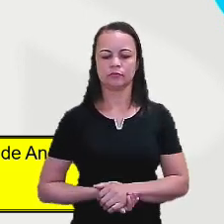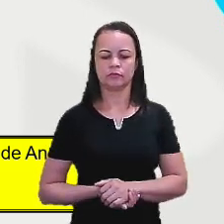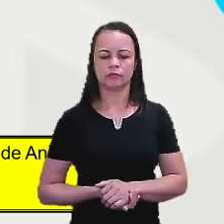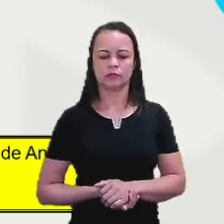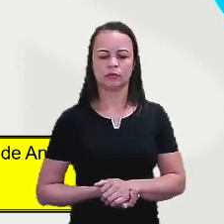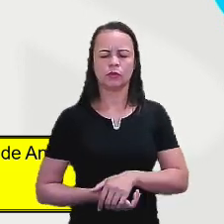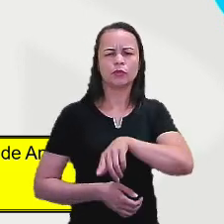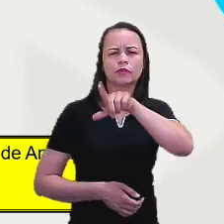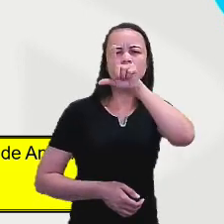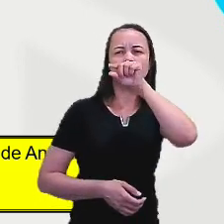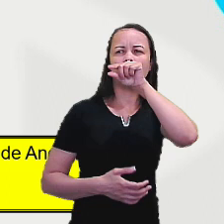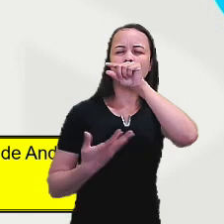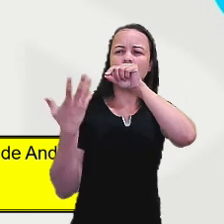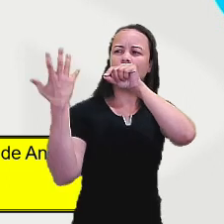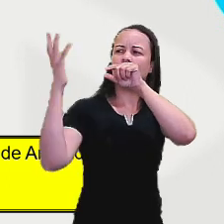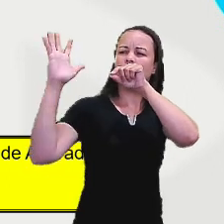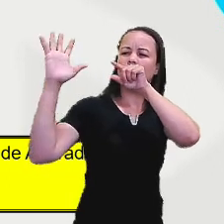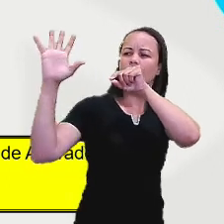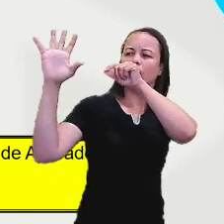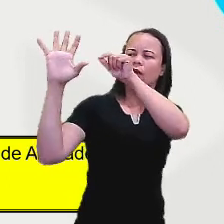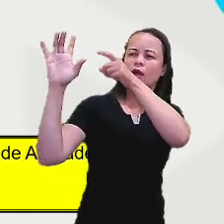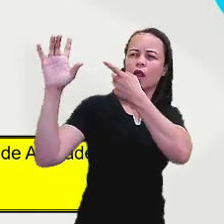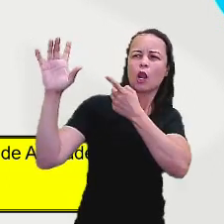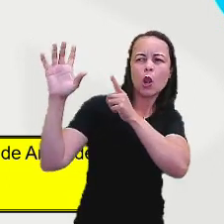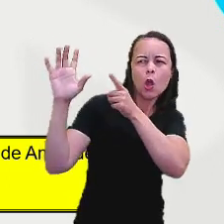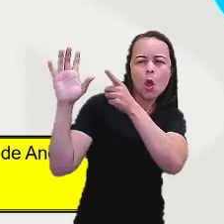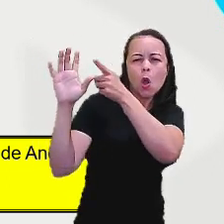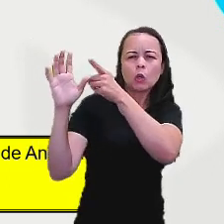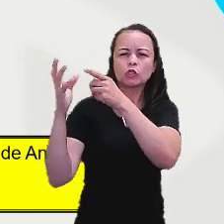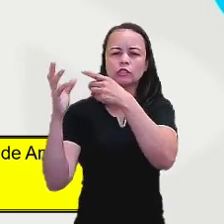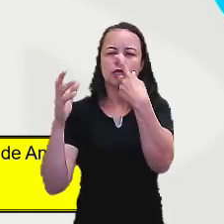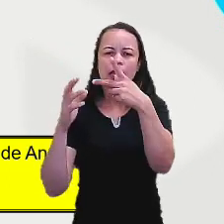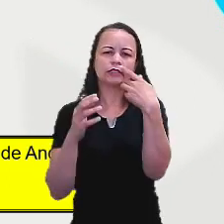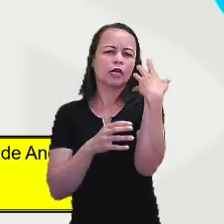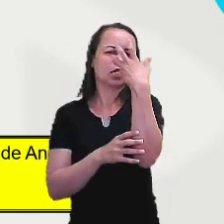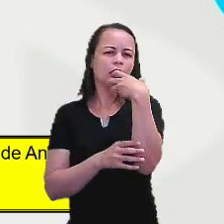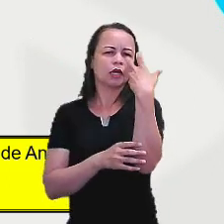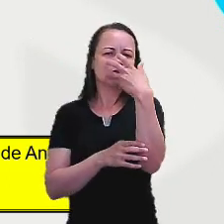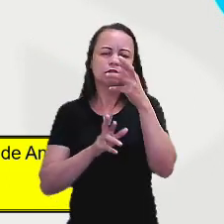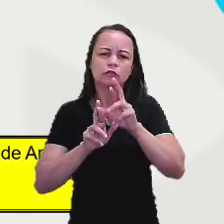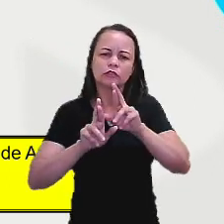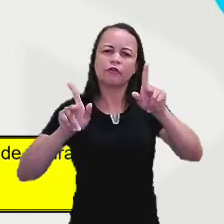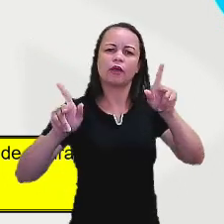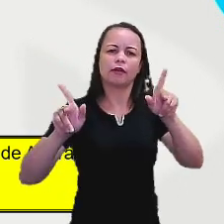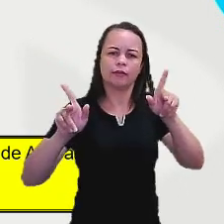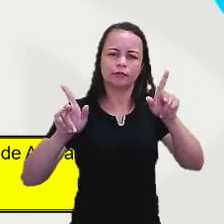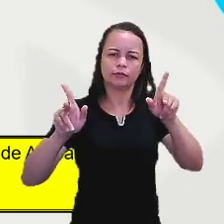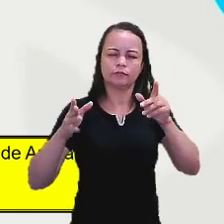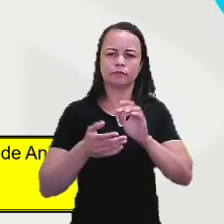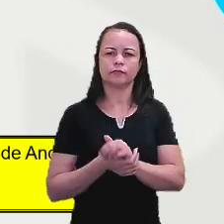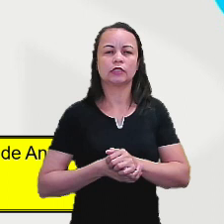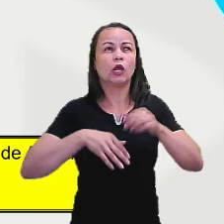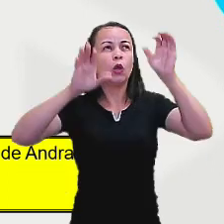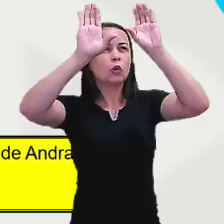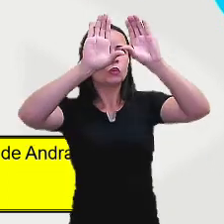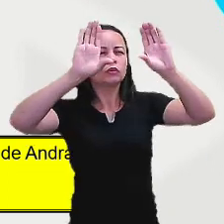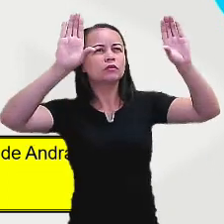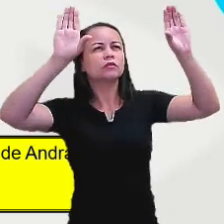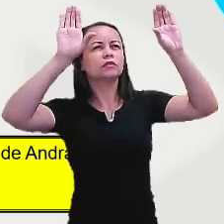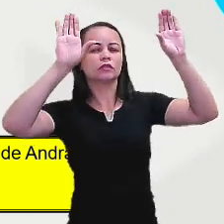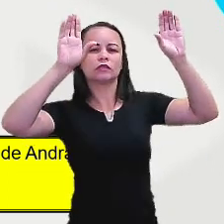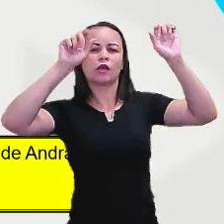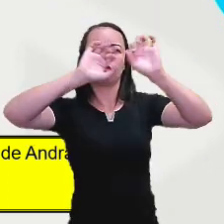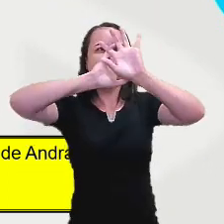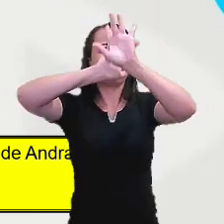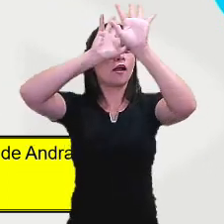na palmeira, longe, estas aves cantam um outro canto. O céu cintila